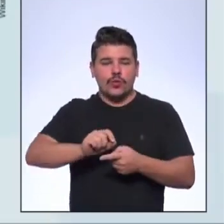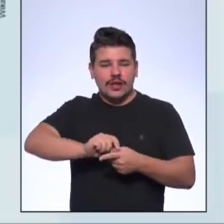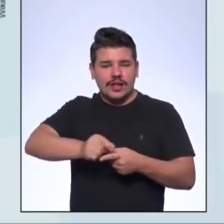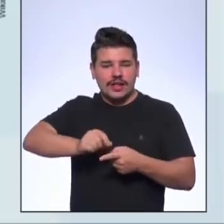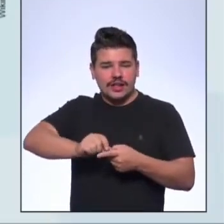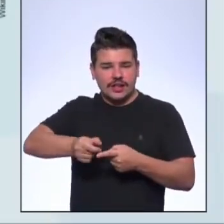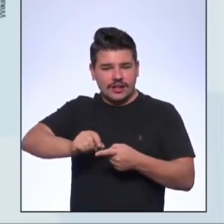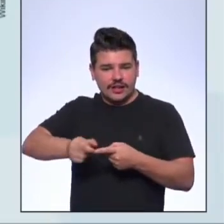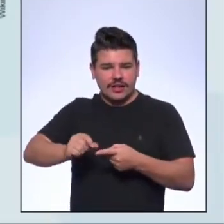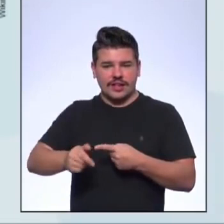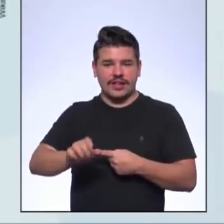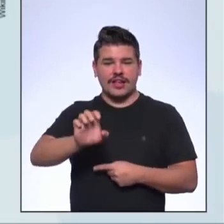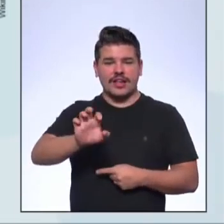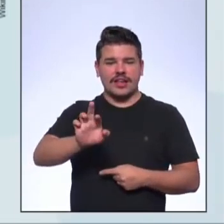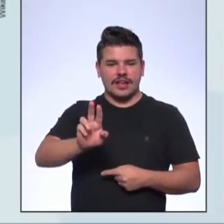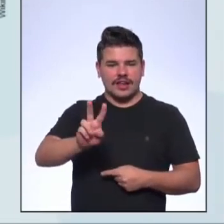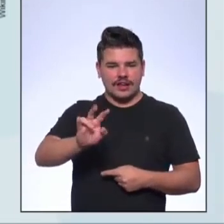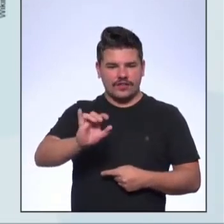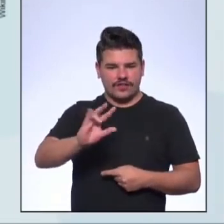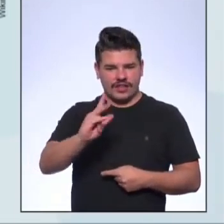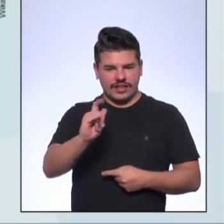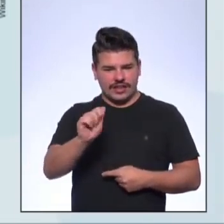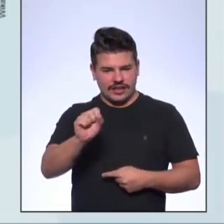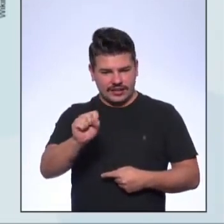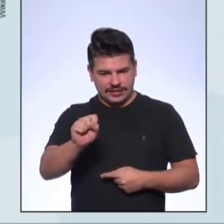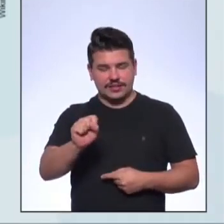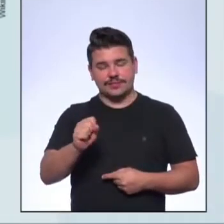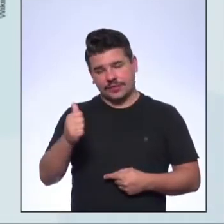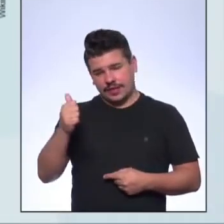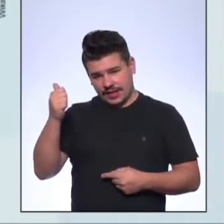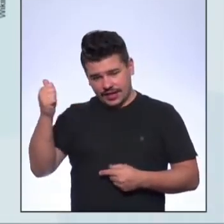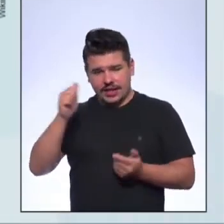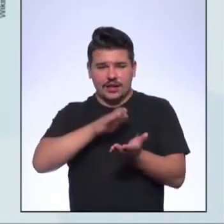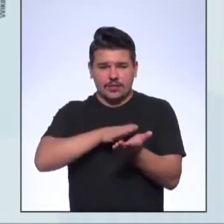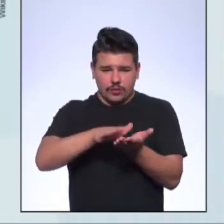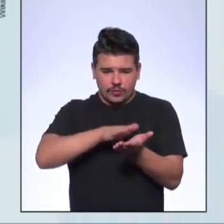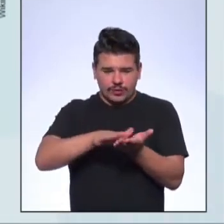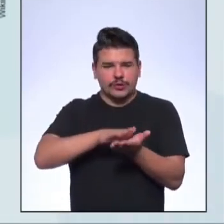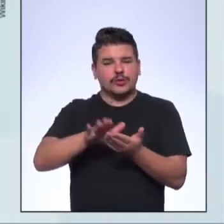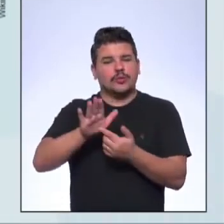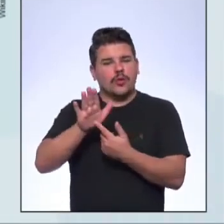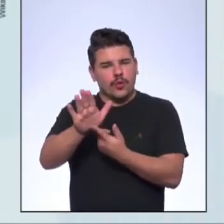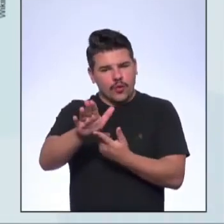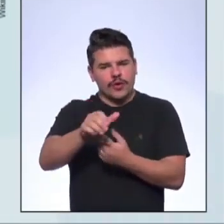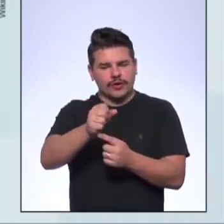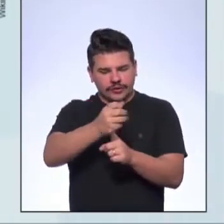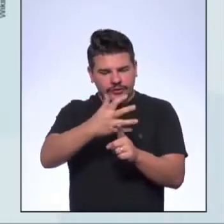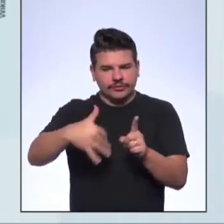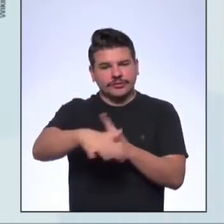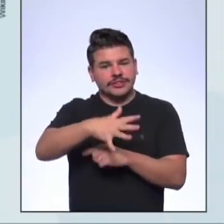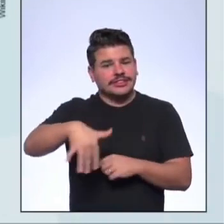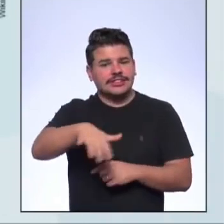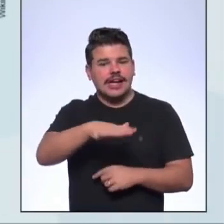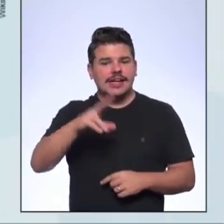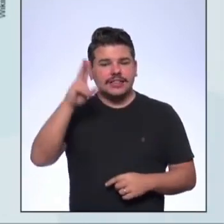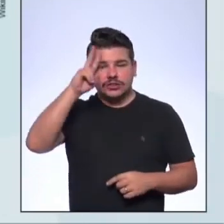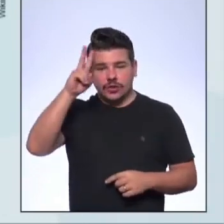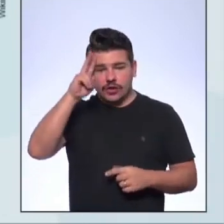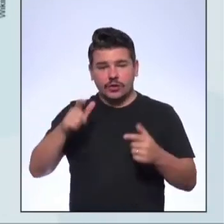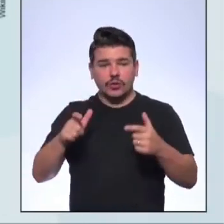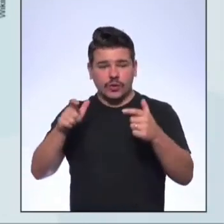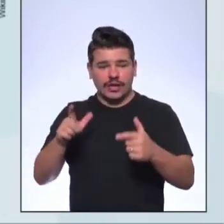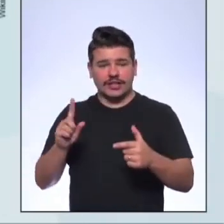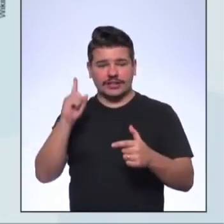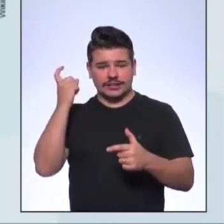esse experimento. Ele chegou a publicar esse experimento, apresentar aí para a Sociedade de História Natural de Brunn, que era a cidade que ele